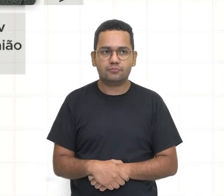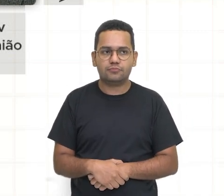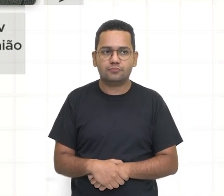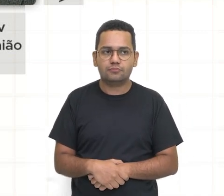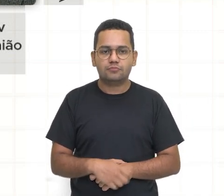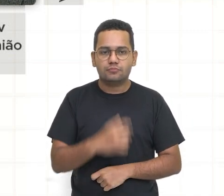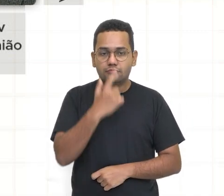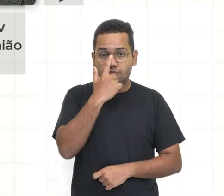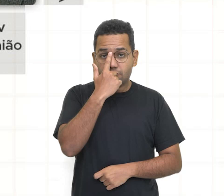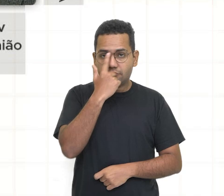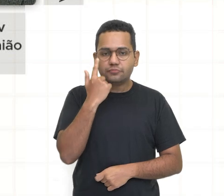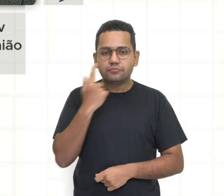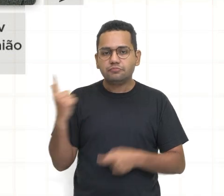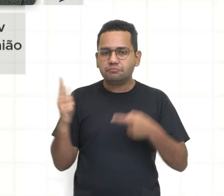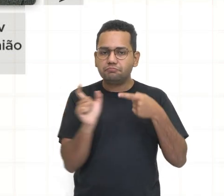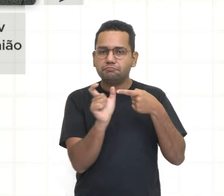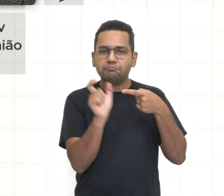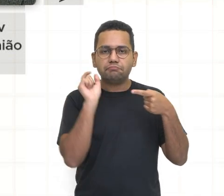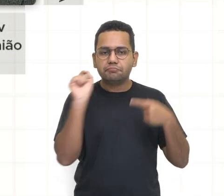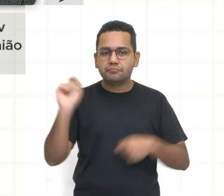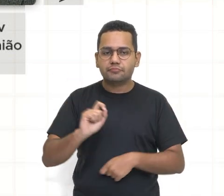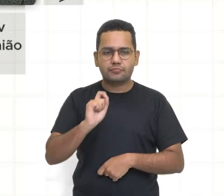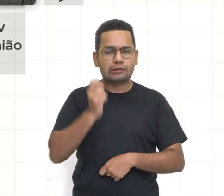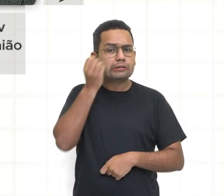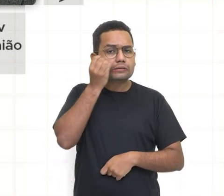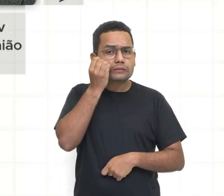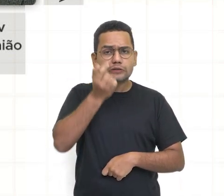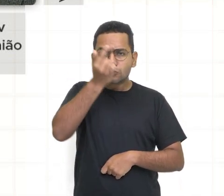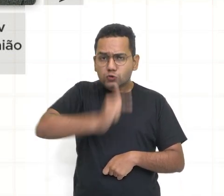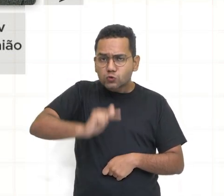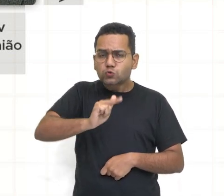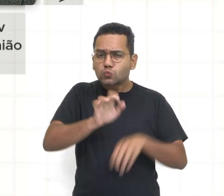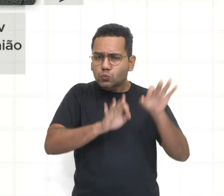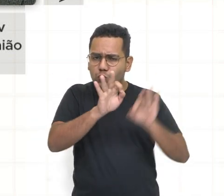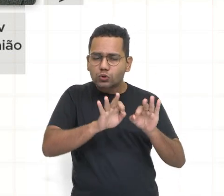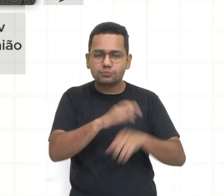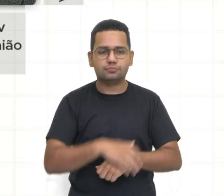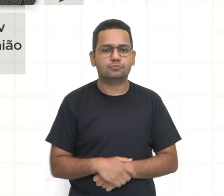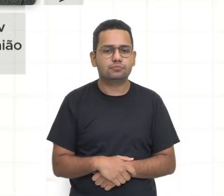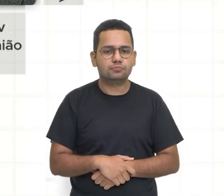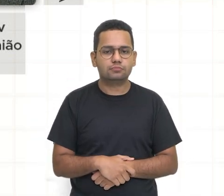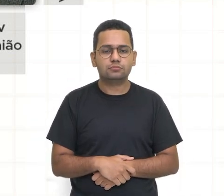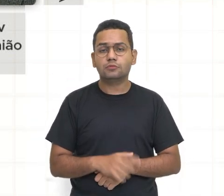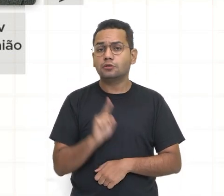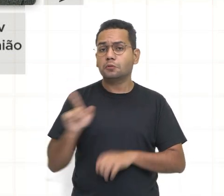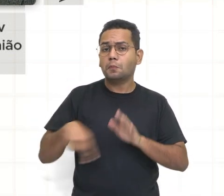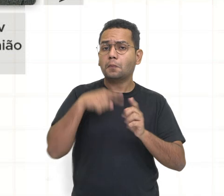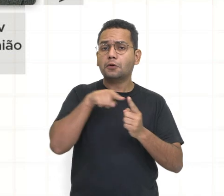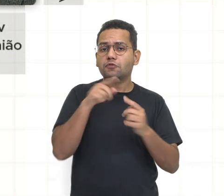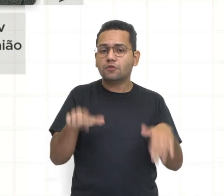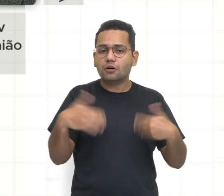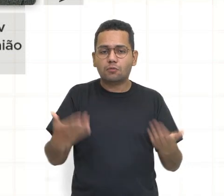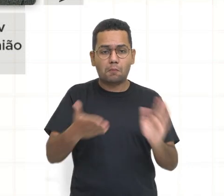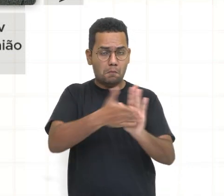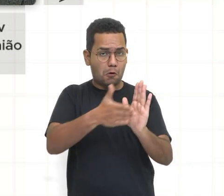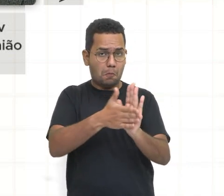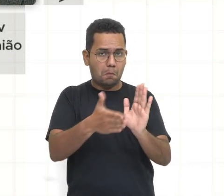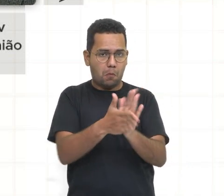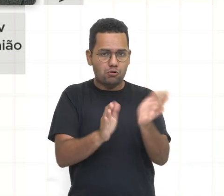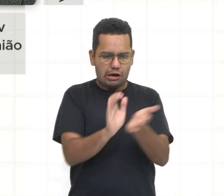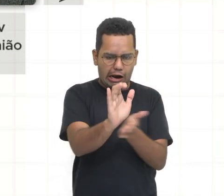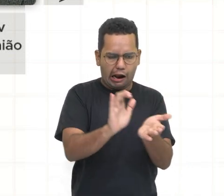Perestroika. Perestroika, ou reconstrução, propunha ali o corte nos gastos com armas e